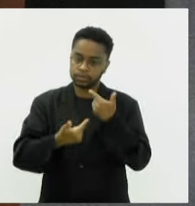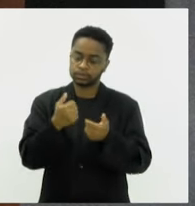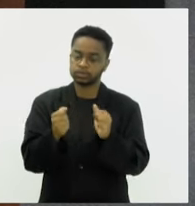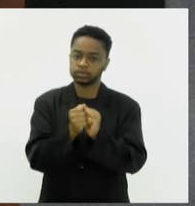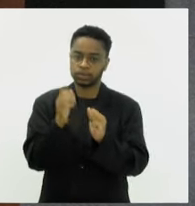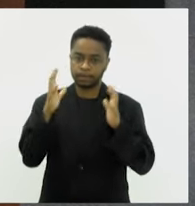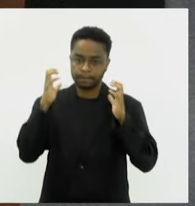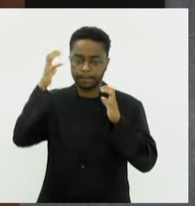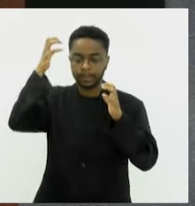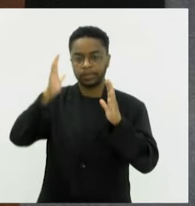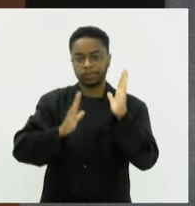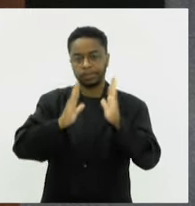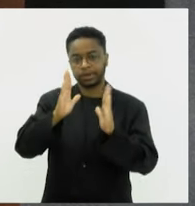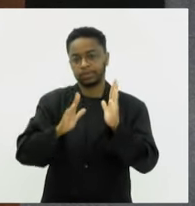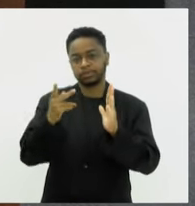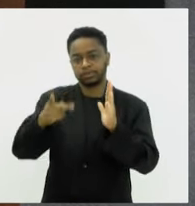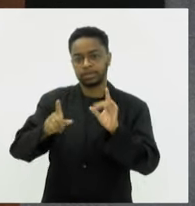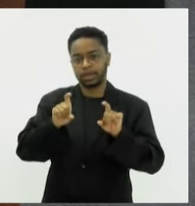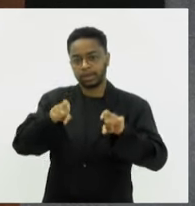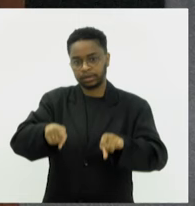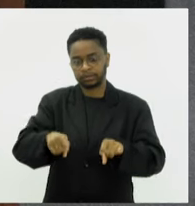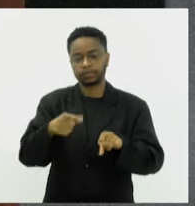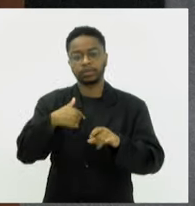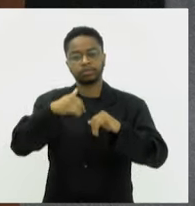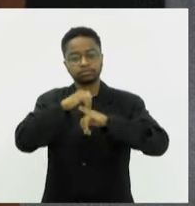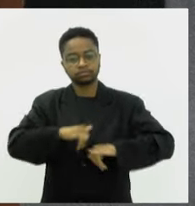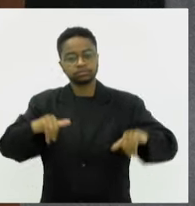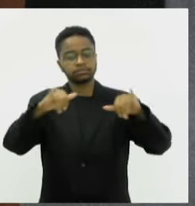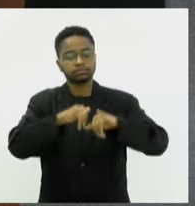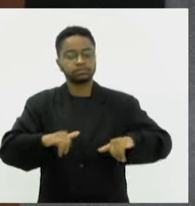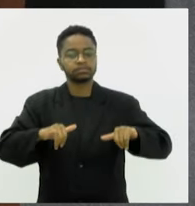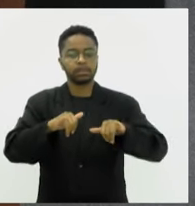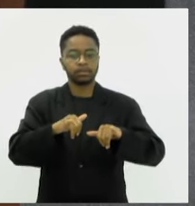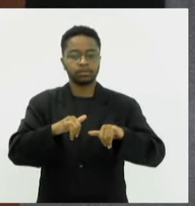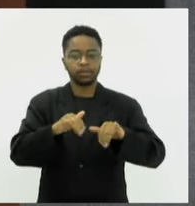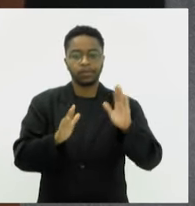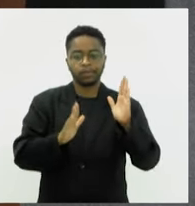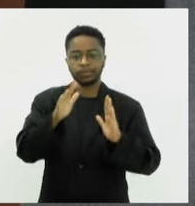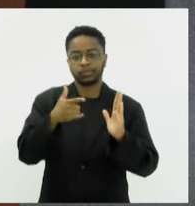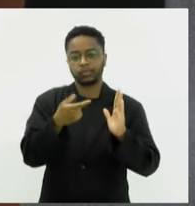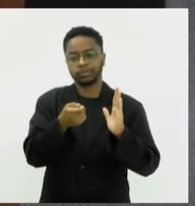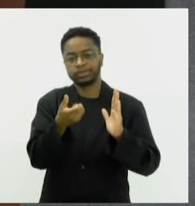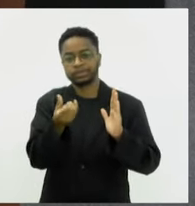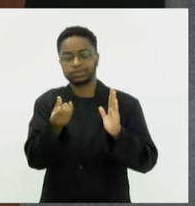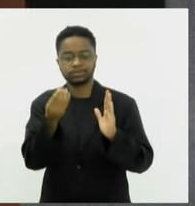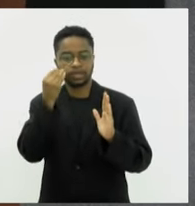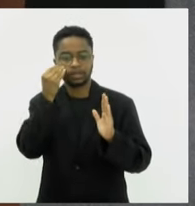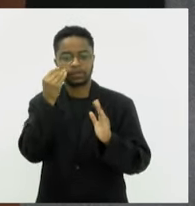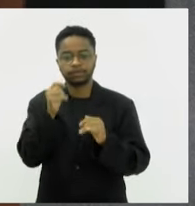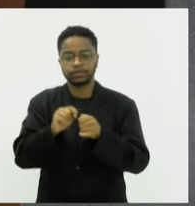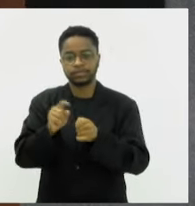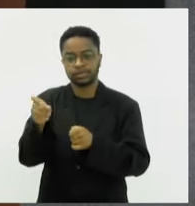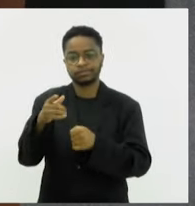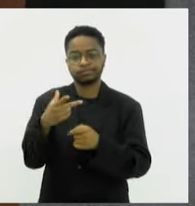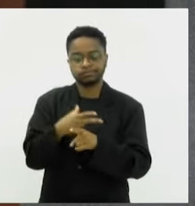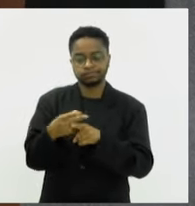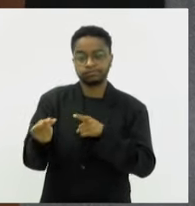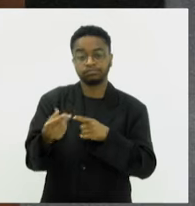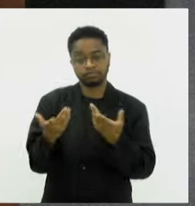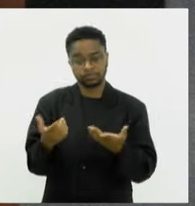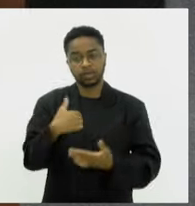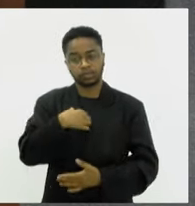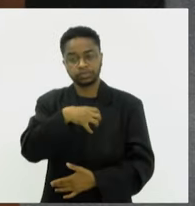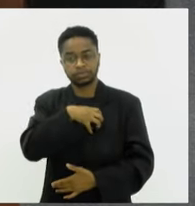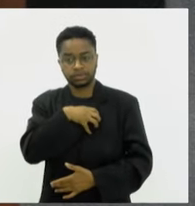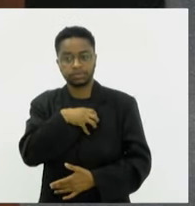tempo que o mandato dela existiu. Eu fiz a campanha dela arduamente em 2016. Então, sinto no âmbito pessoal.